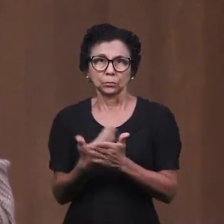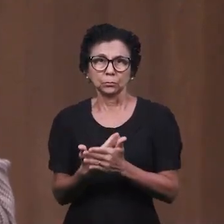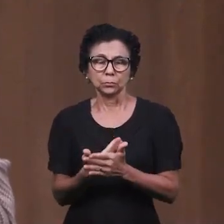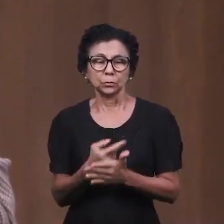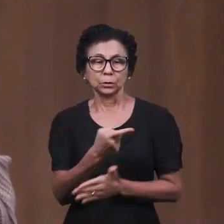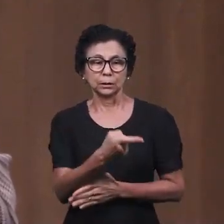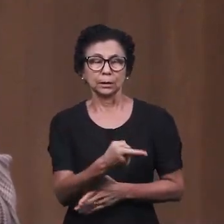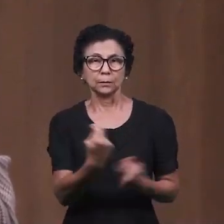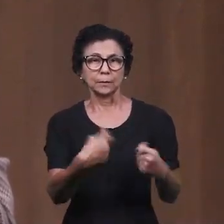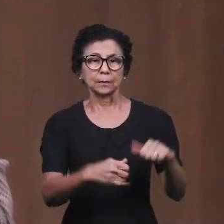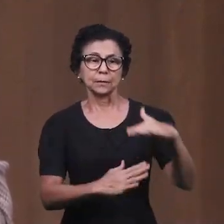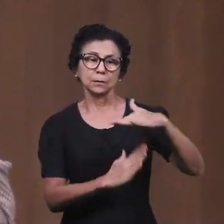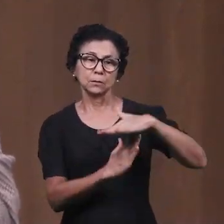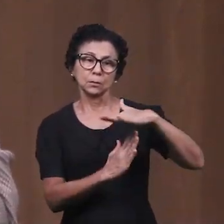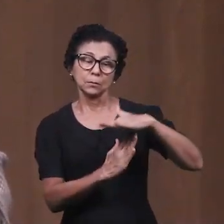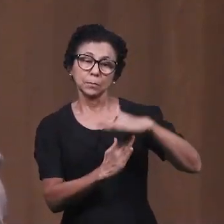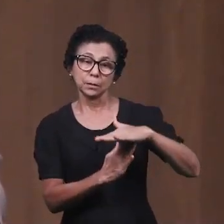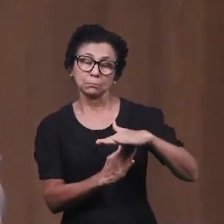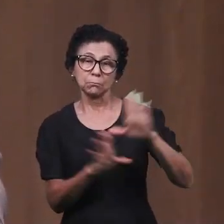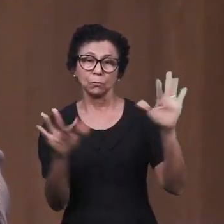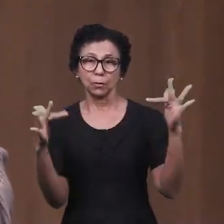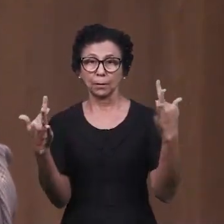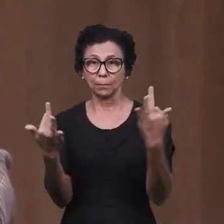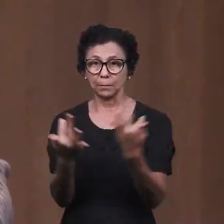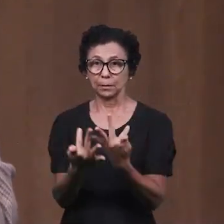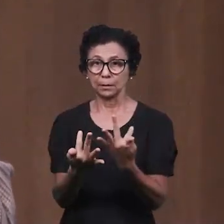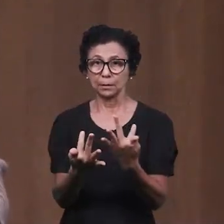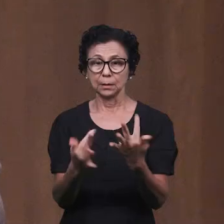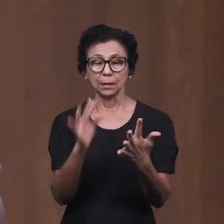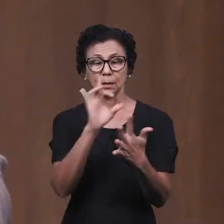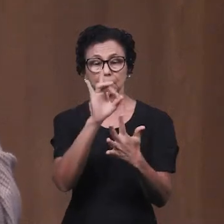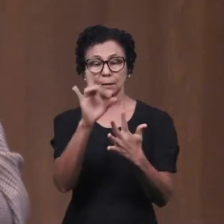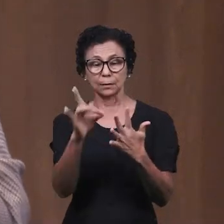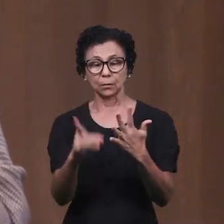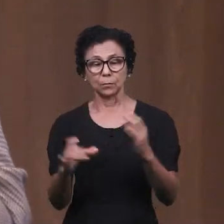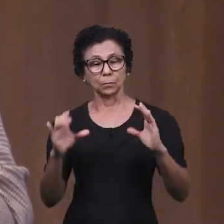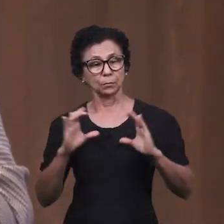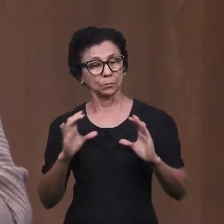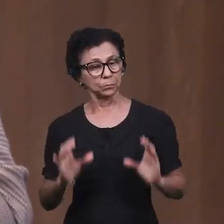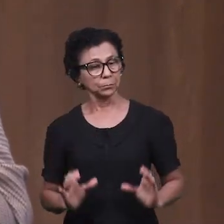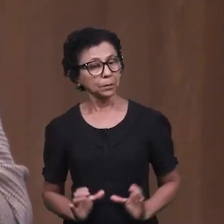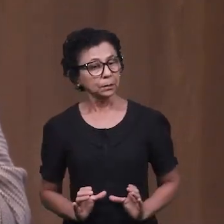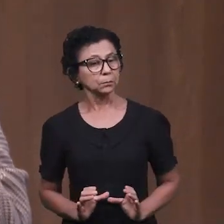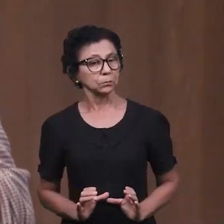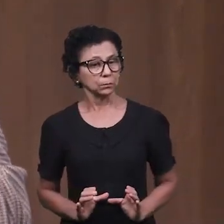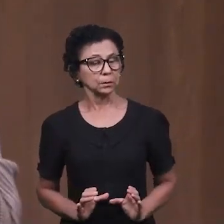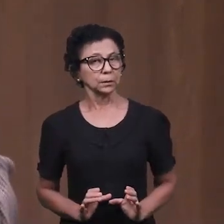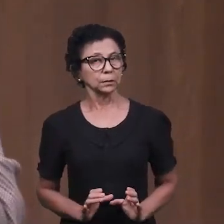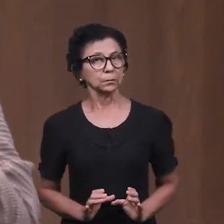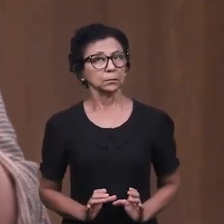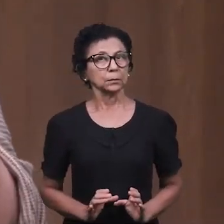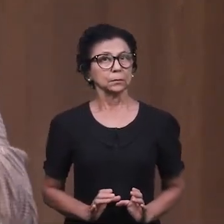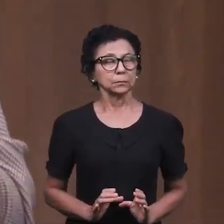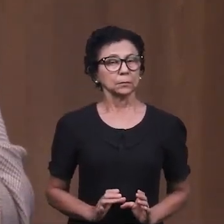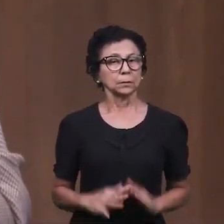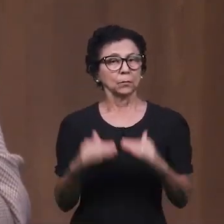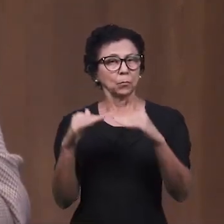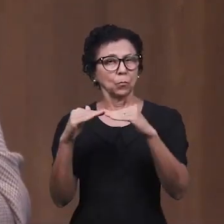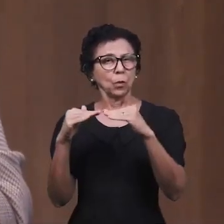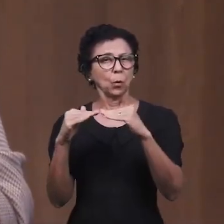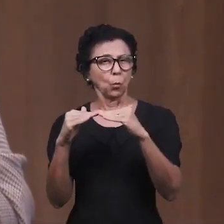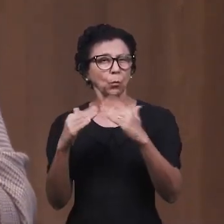delimita. Cada família tem um comportamento. Cada família, vamos colocar que tem um